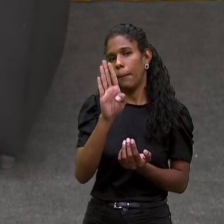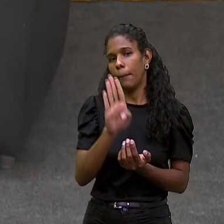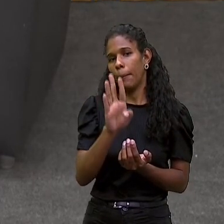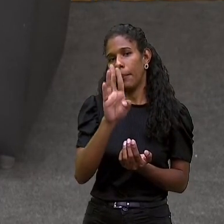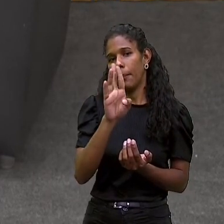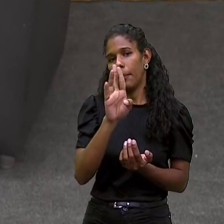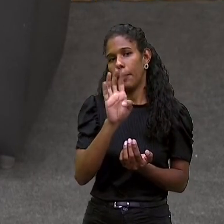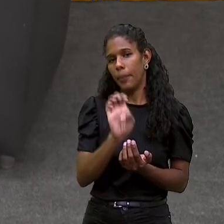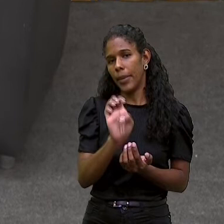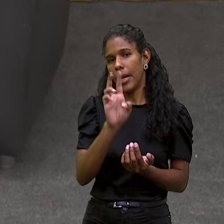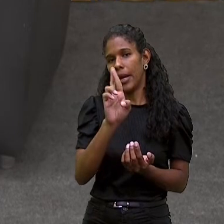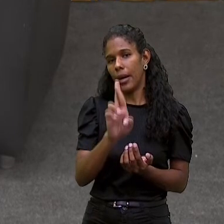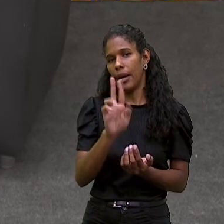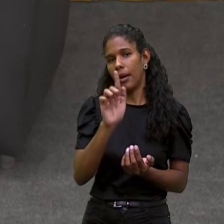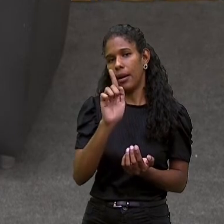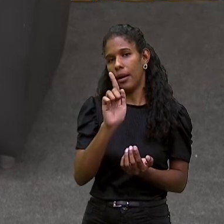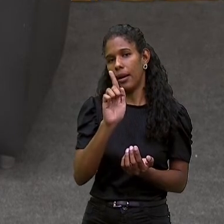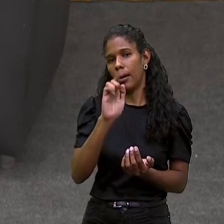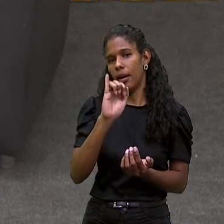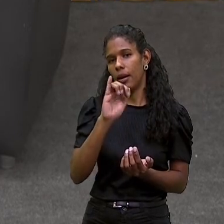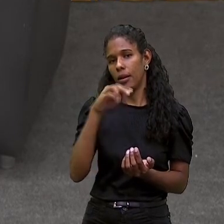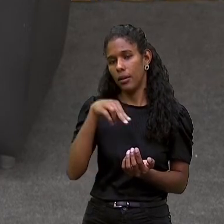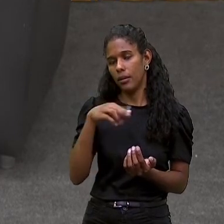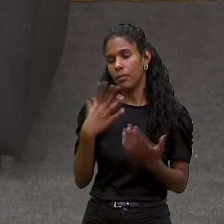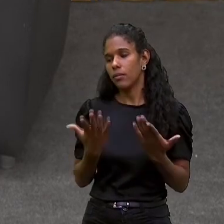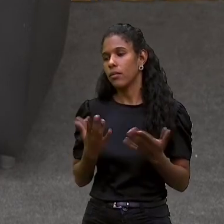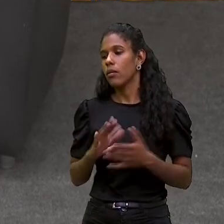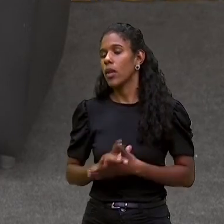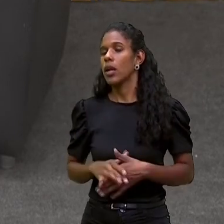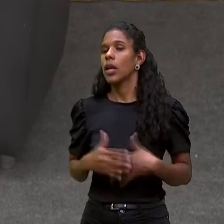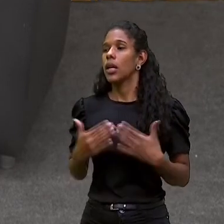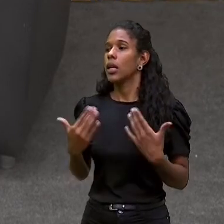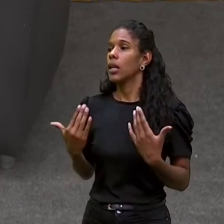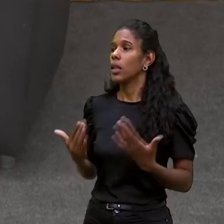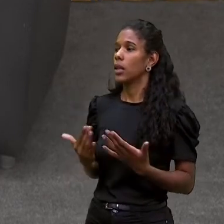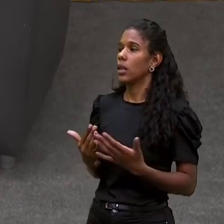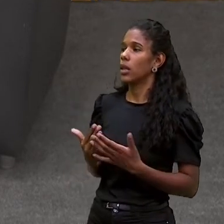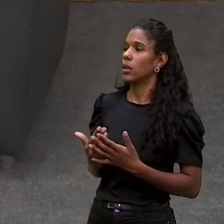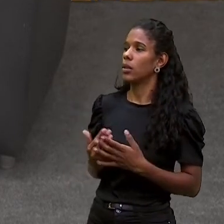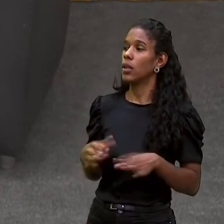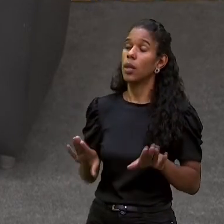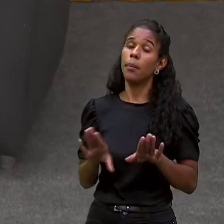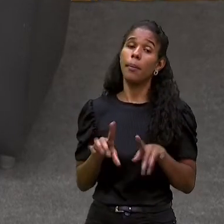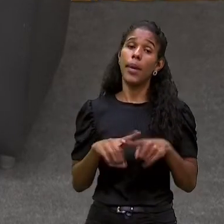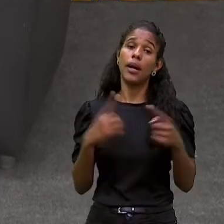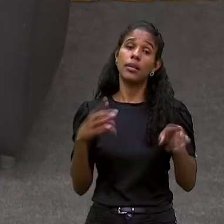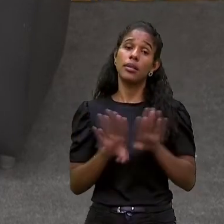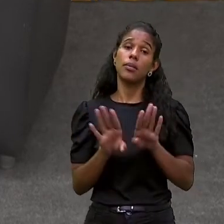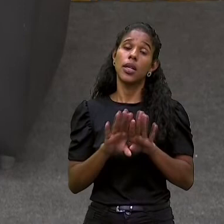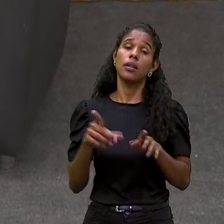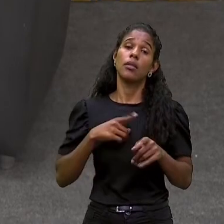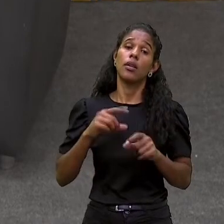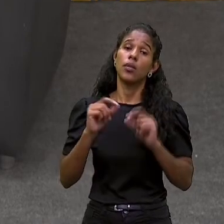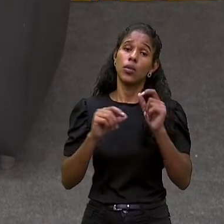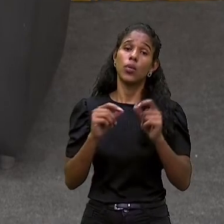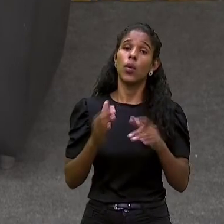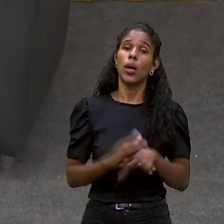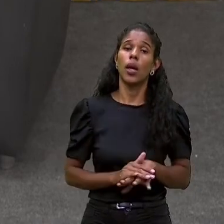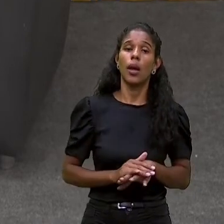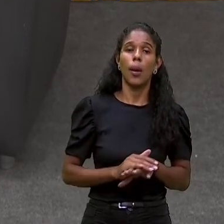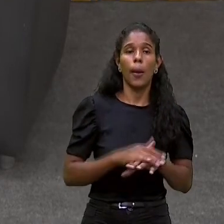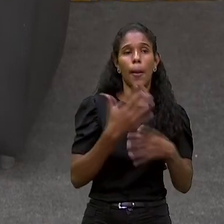muitos desenhos feitos nas cavernas, muitas escritas em argila, em couro, depois os